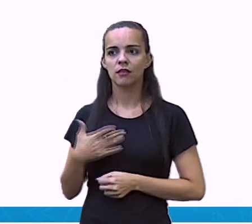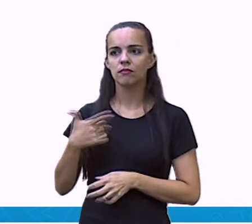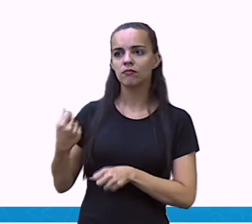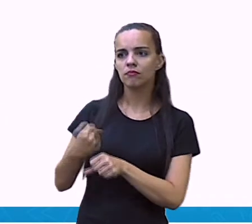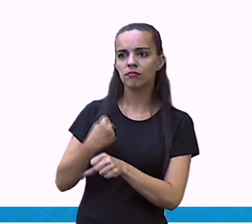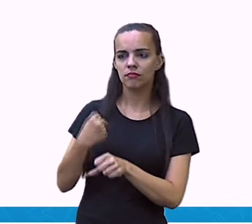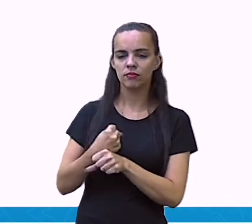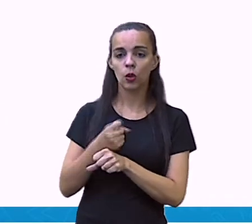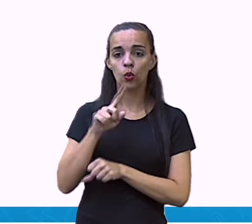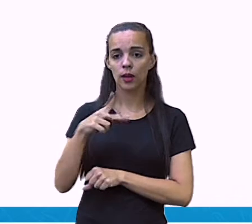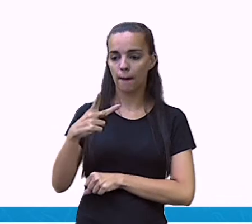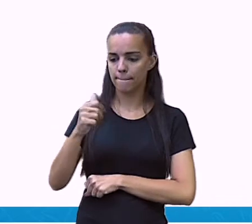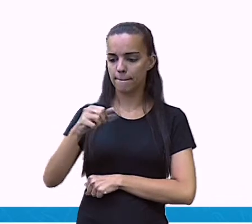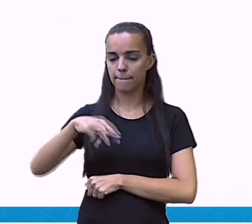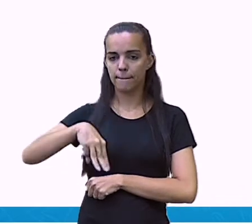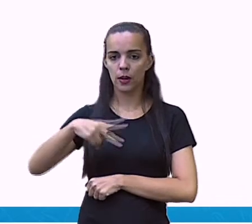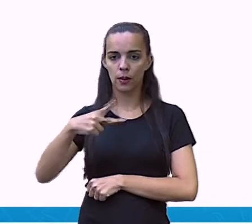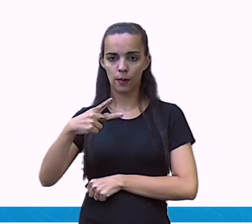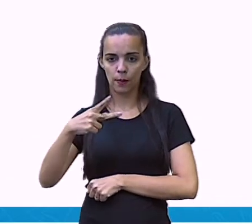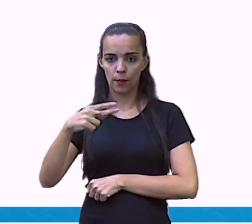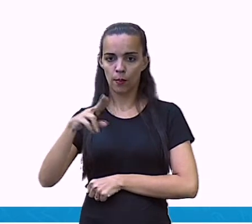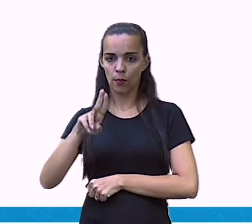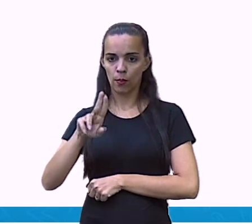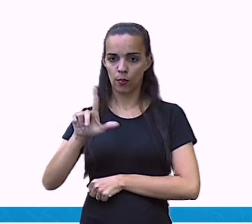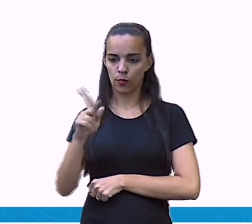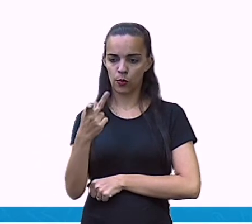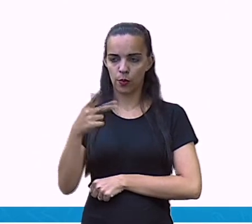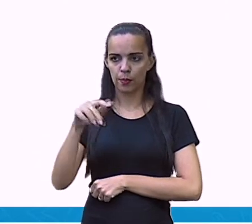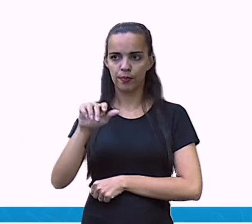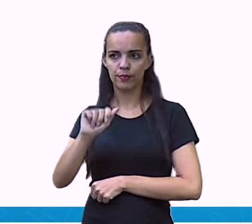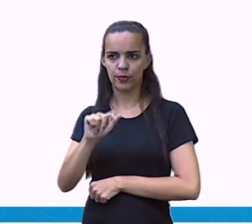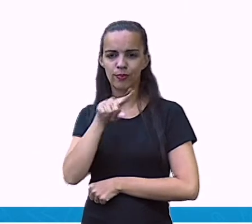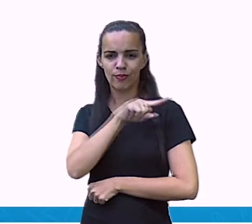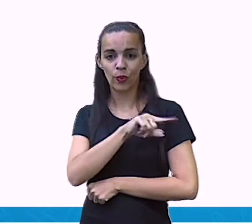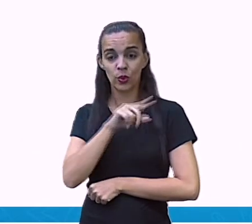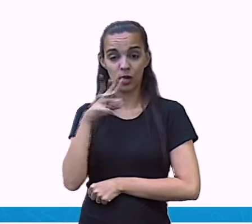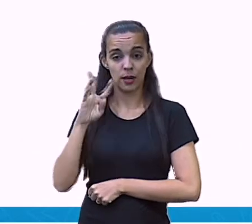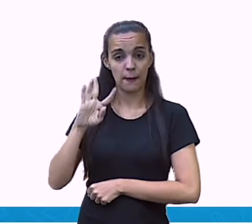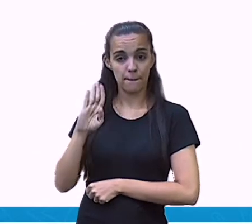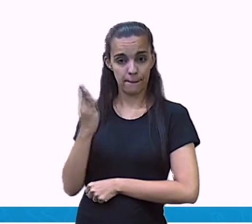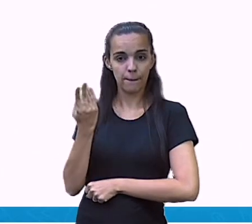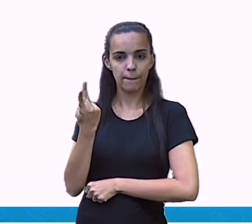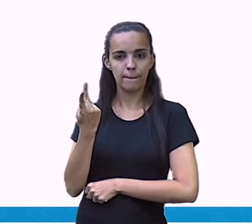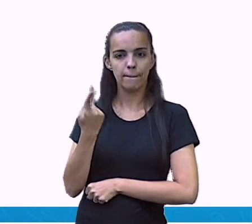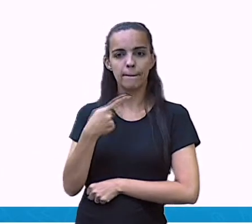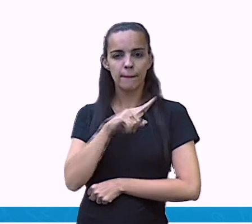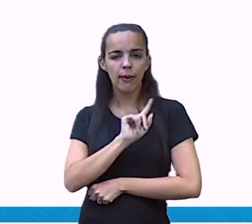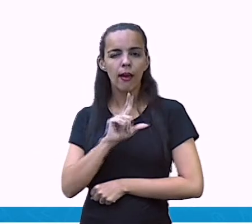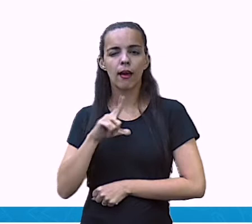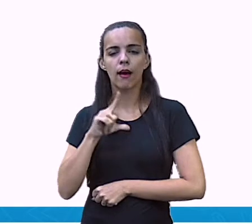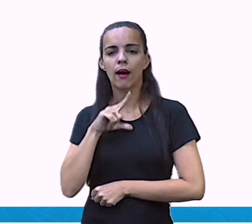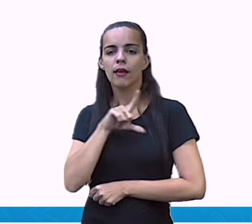da Pampulha por JK. Então, as obras do Complexo da Pampulha